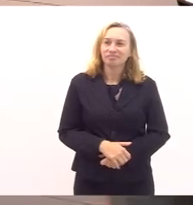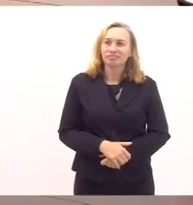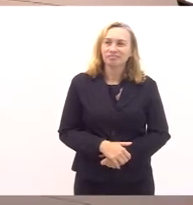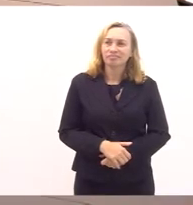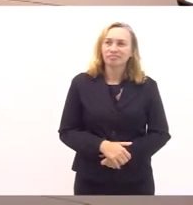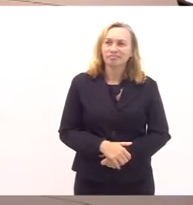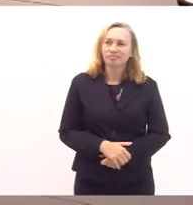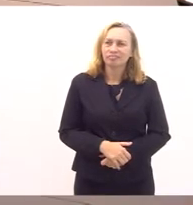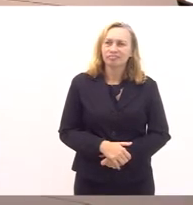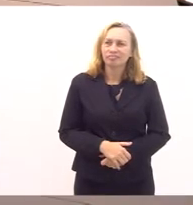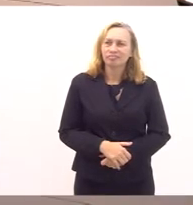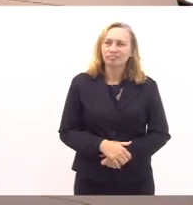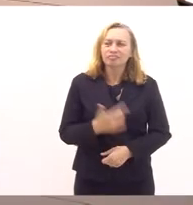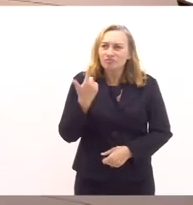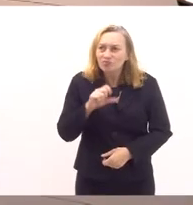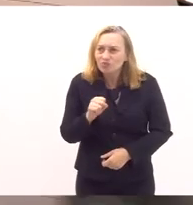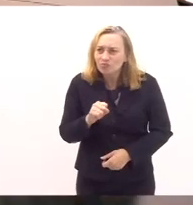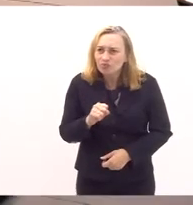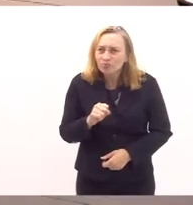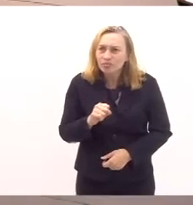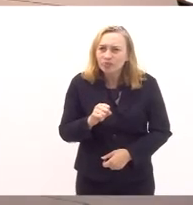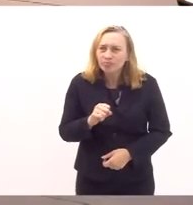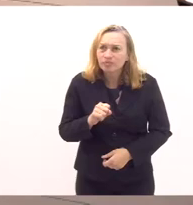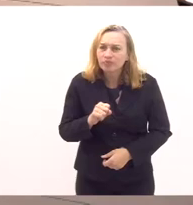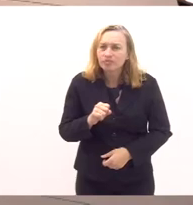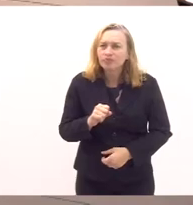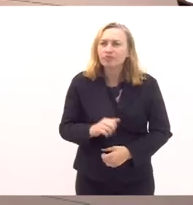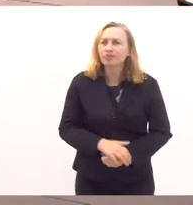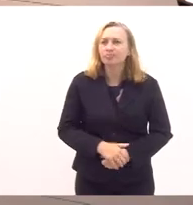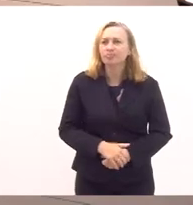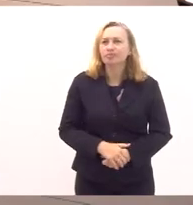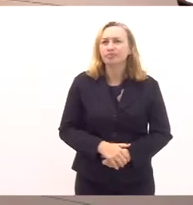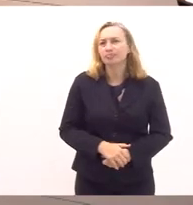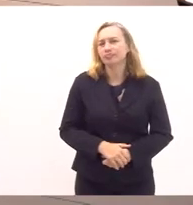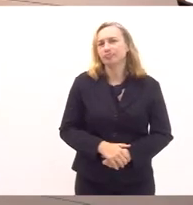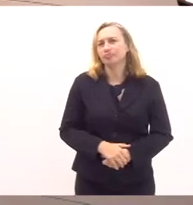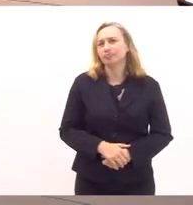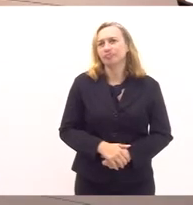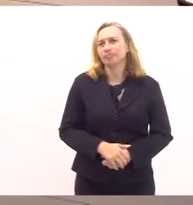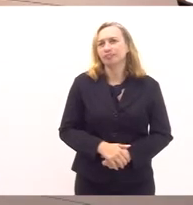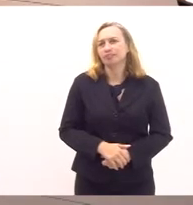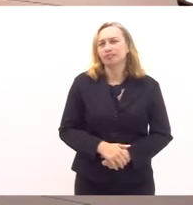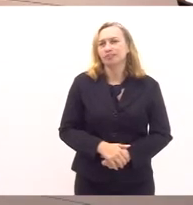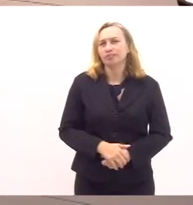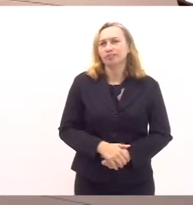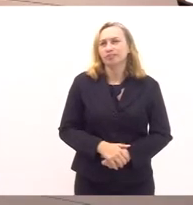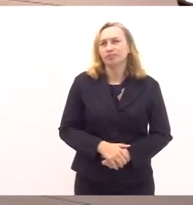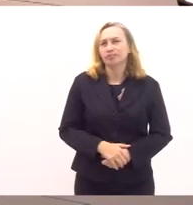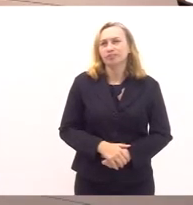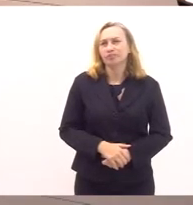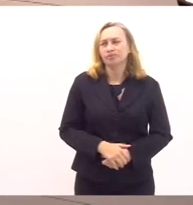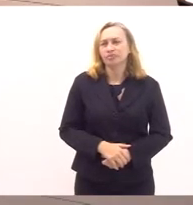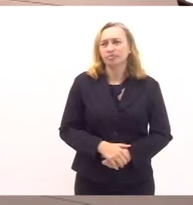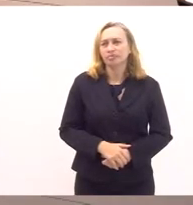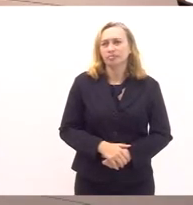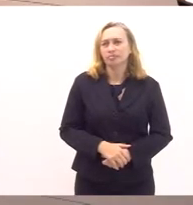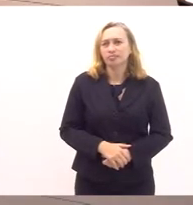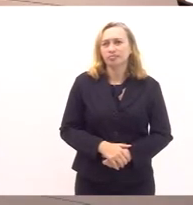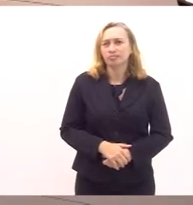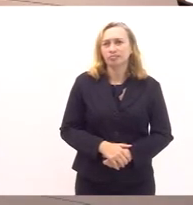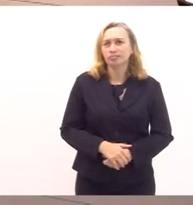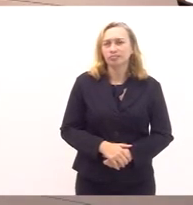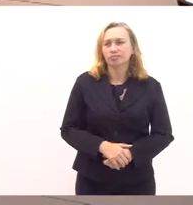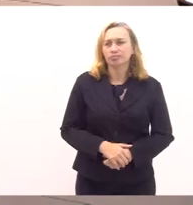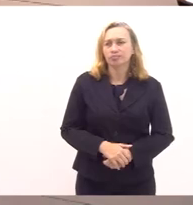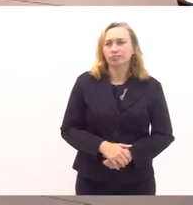Oi, conseguiu aí? Não precisa bater, não. Quando você bate no microfone, o moço da técnica sente dor até no coração.